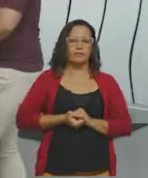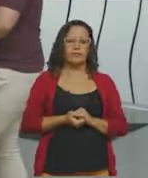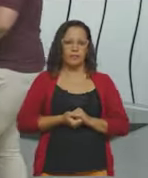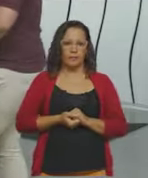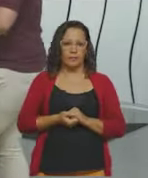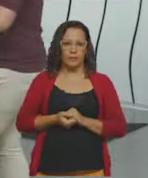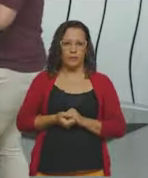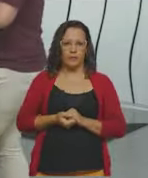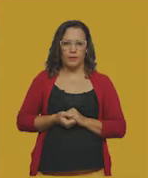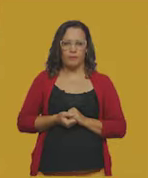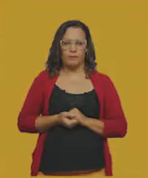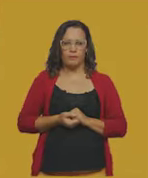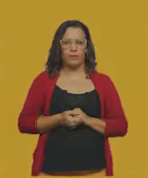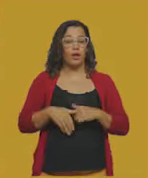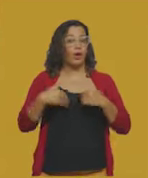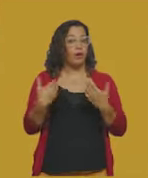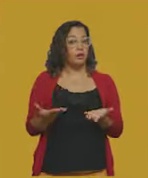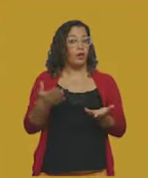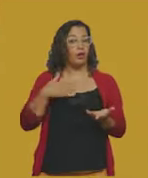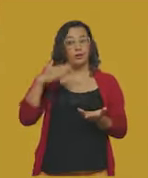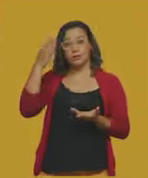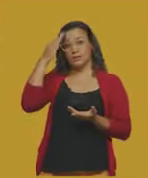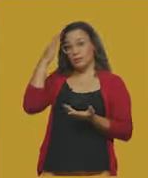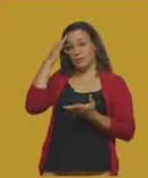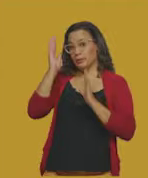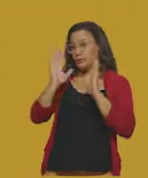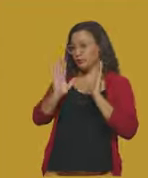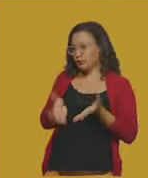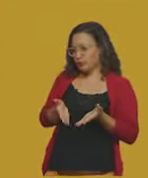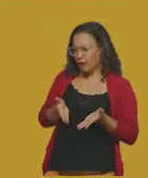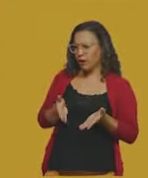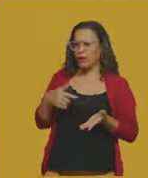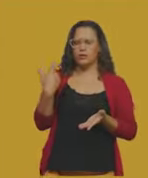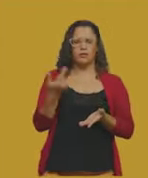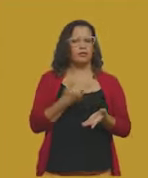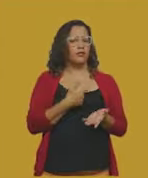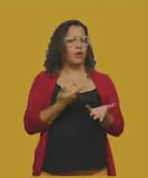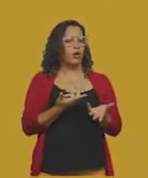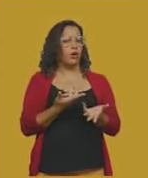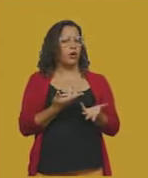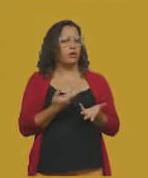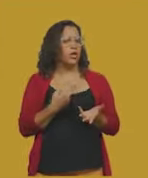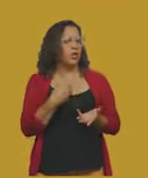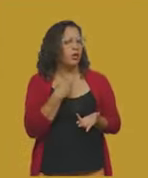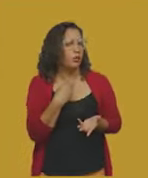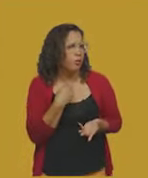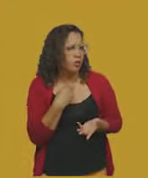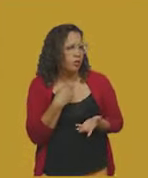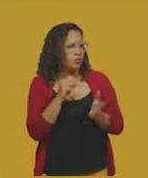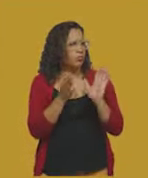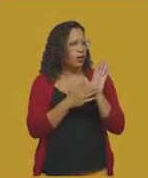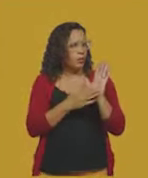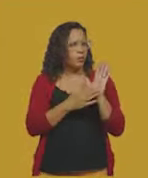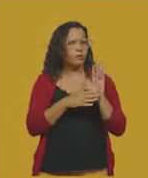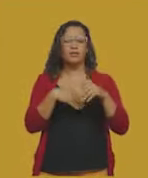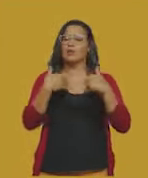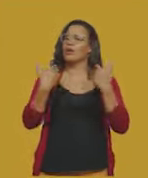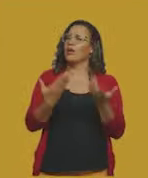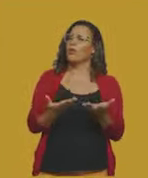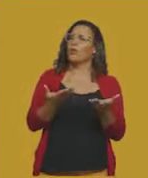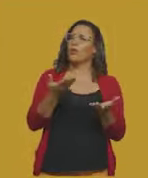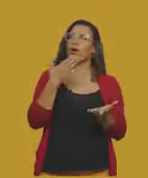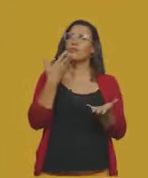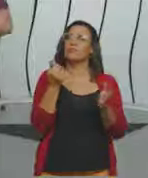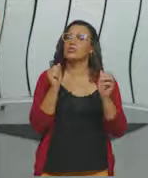Bom, continuando. Já sabemos então o que nós não podemos fazer em uma proposta. Mas quais então são os elementos